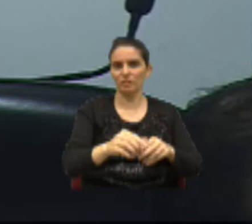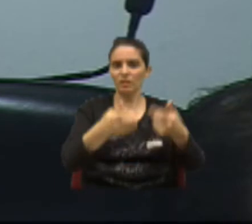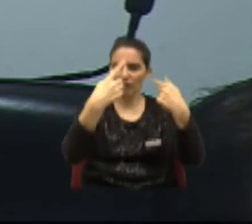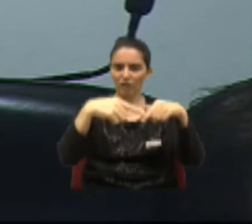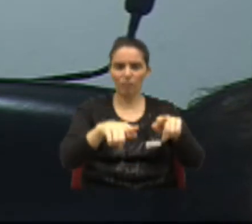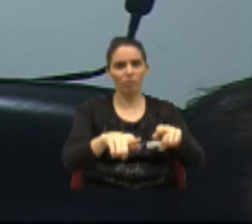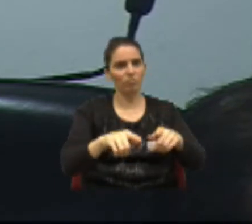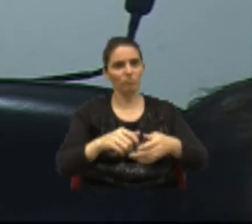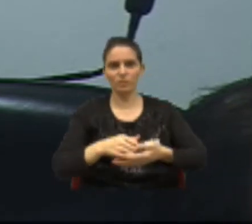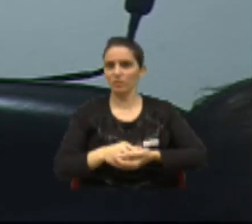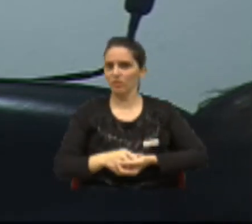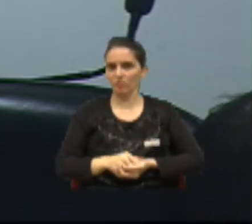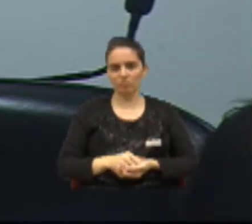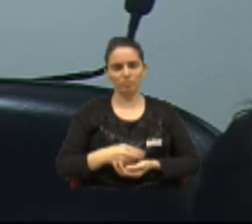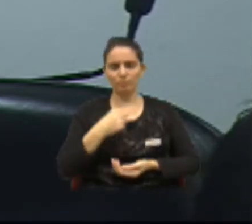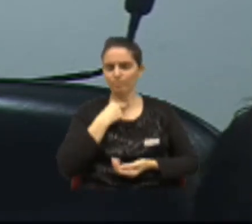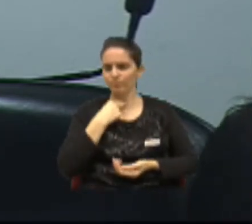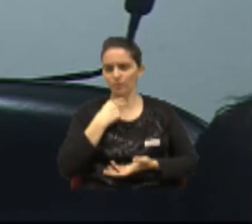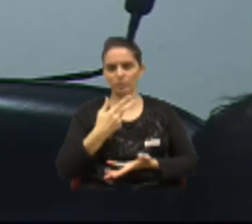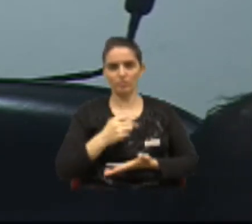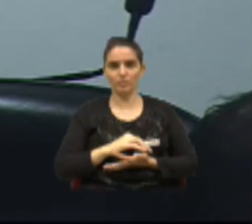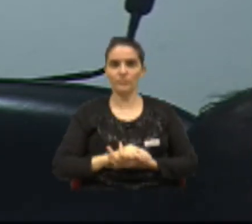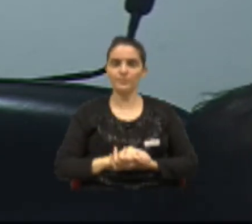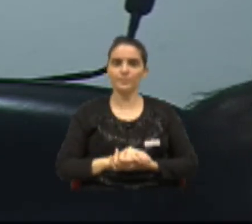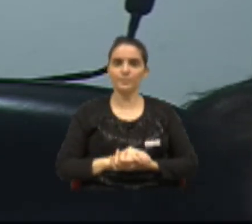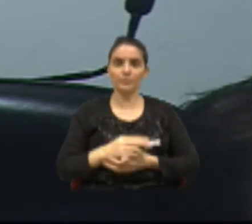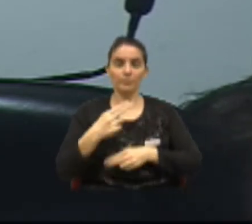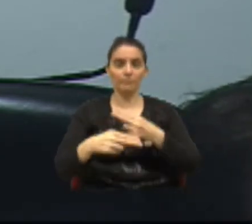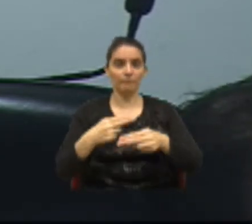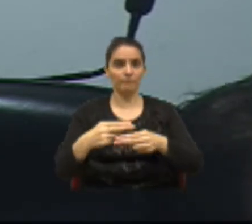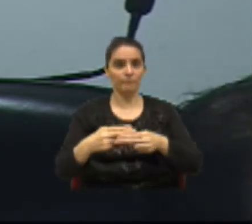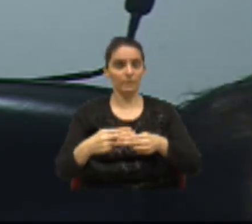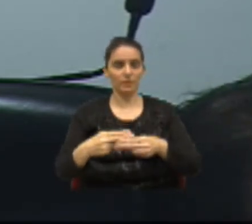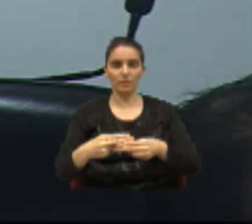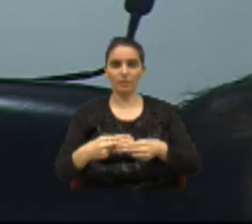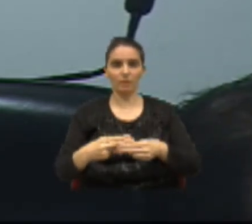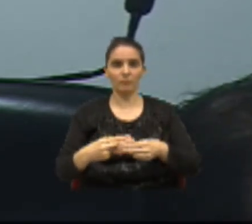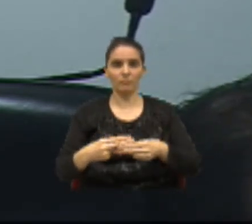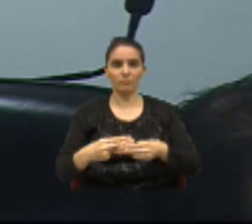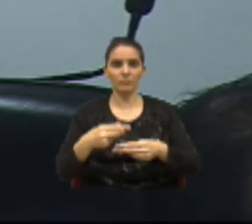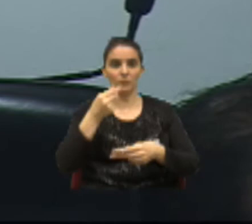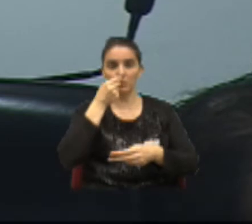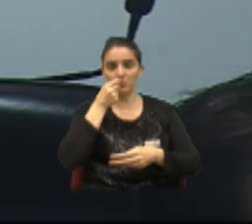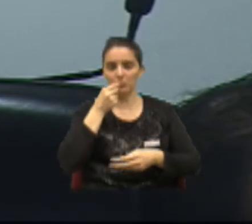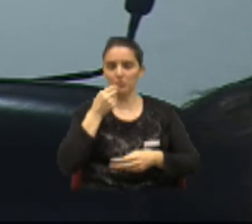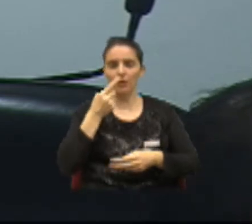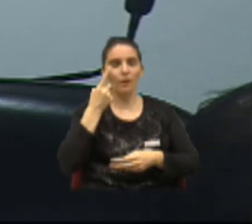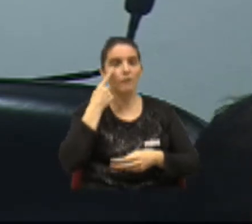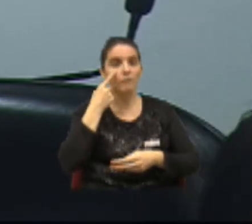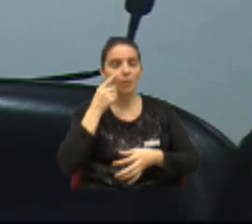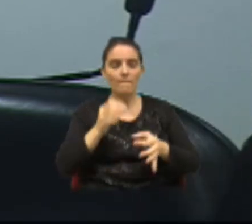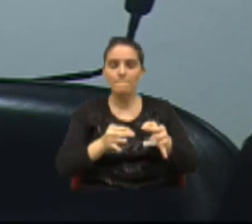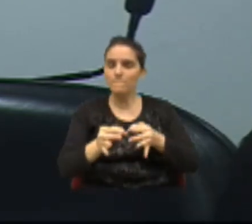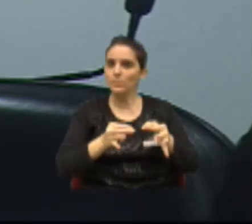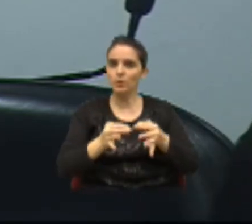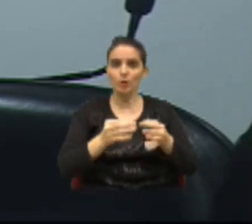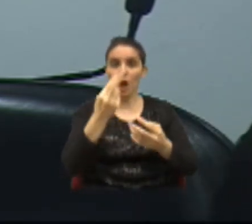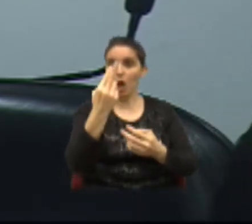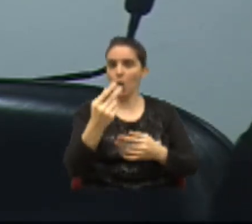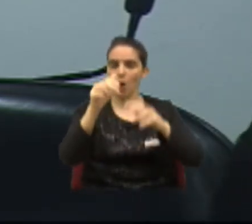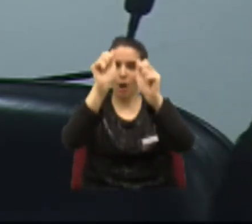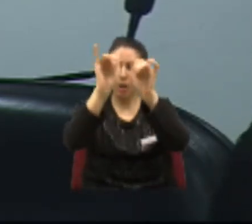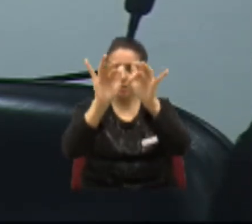no projeto, de alienação. Então eu vejo esse projeto uma bênção de Deus para a